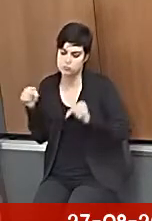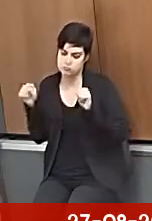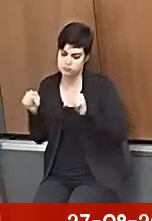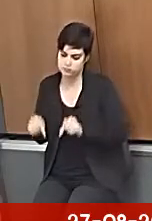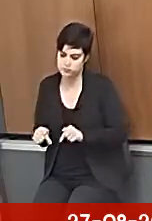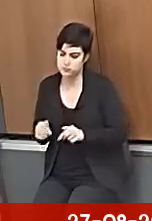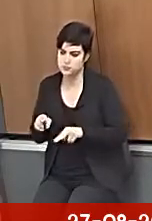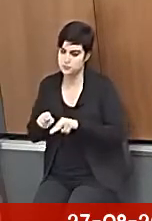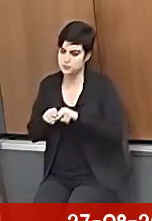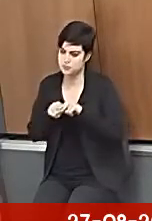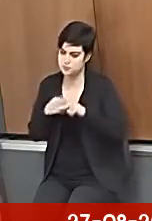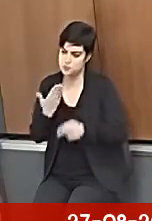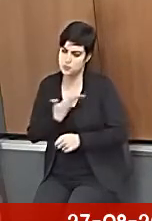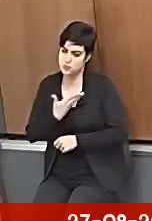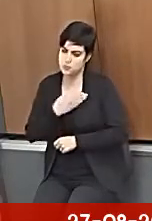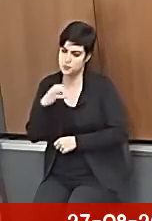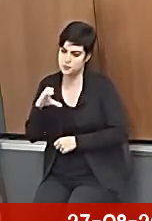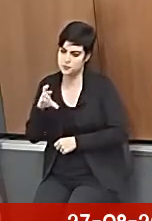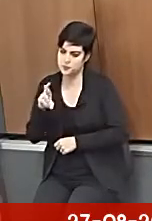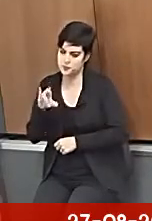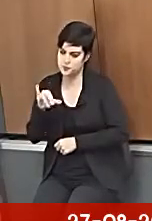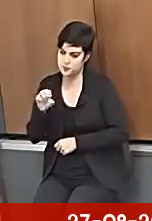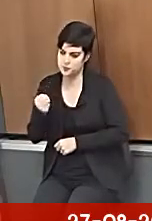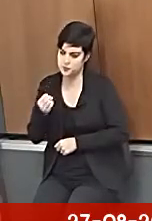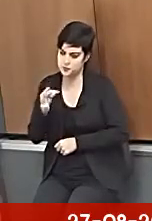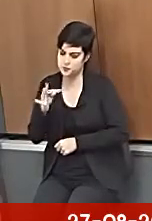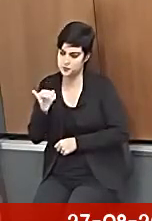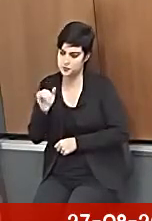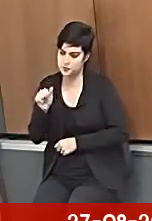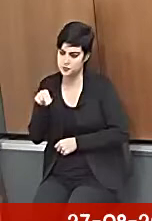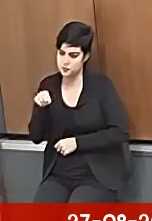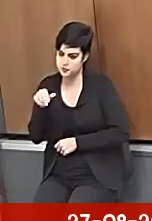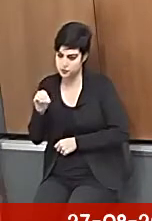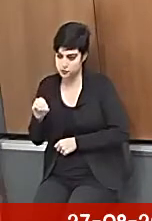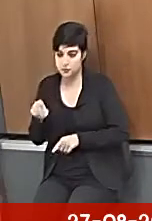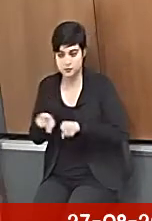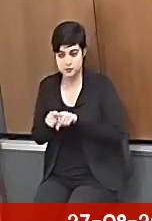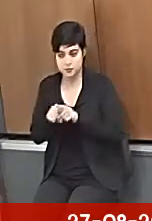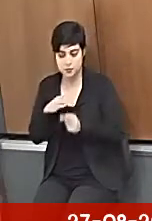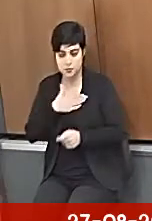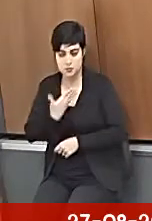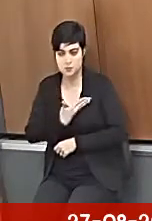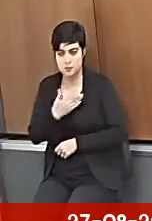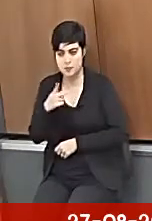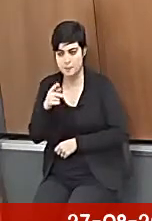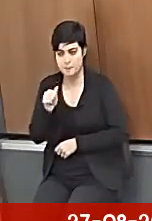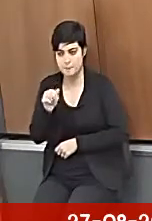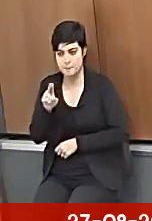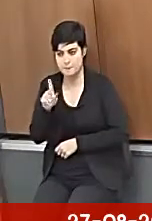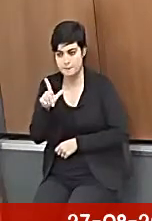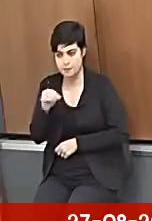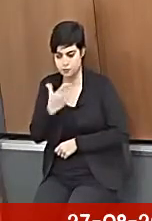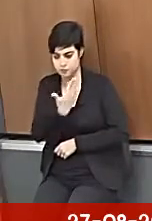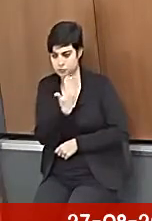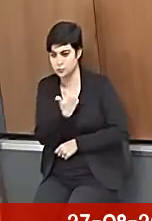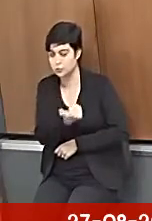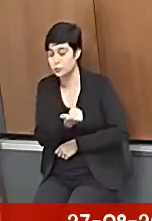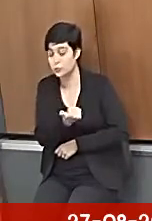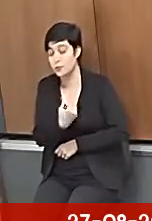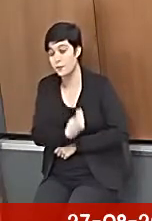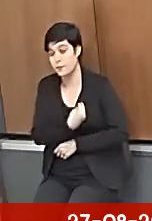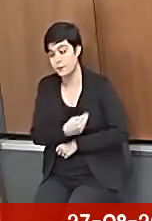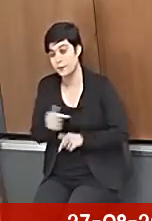que ele passou e do pólo pessoa um grande amigo também trabalhamos junto do banco ou da bancada de carreira